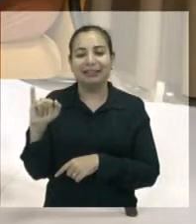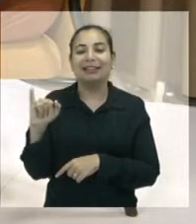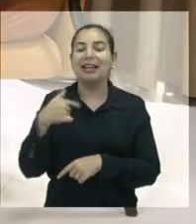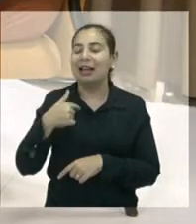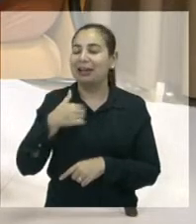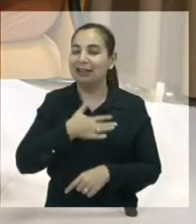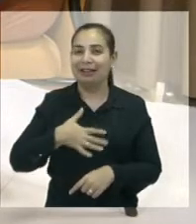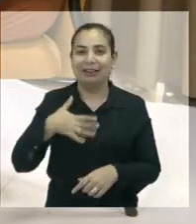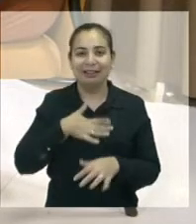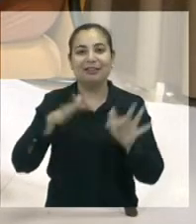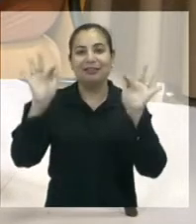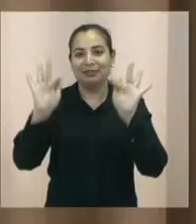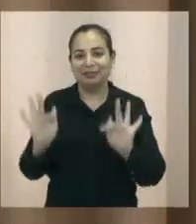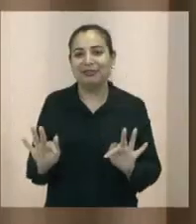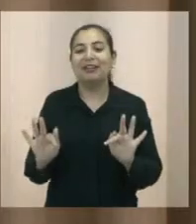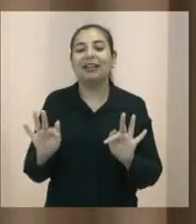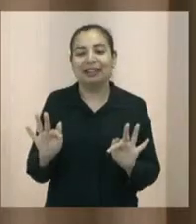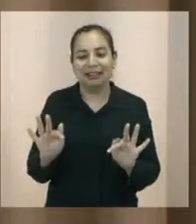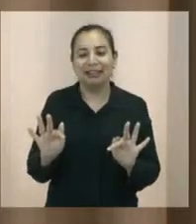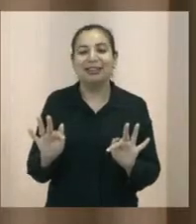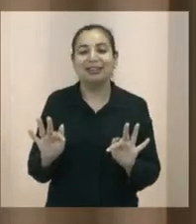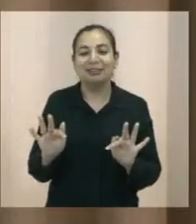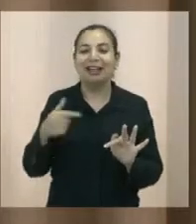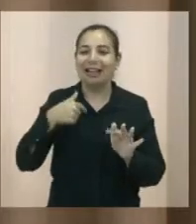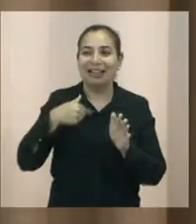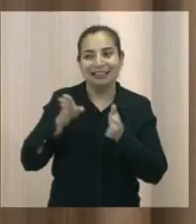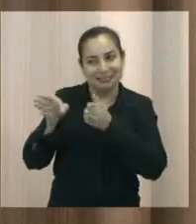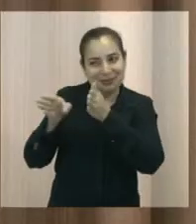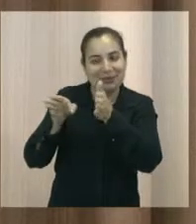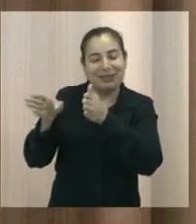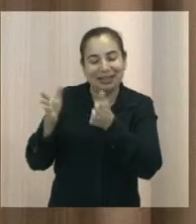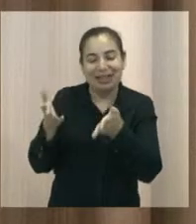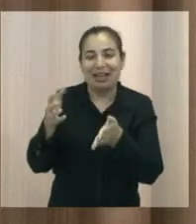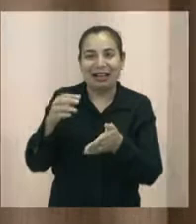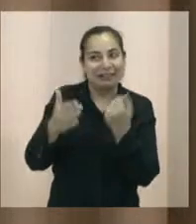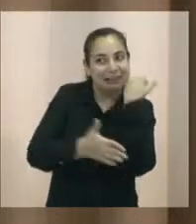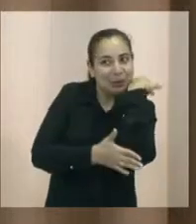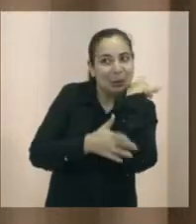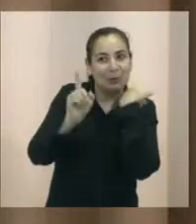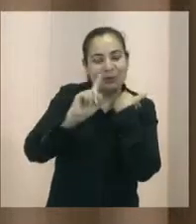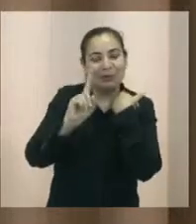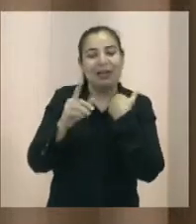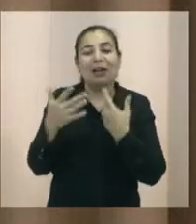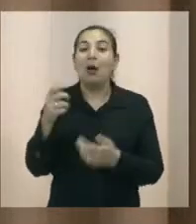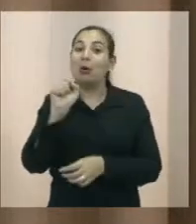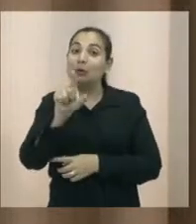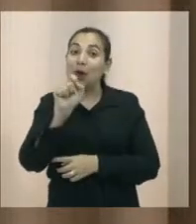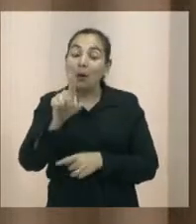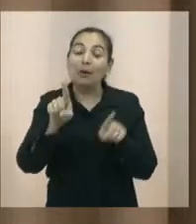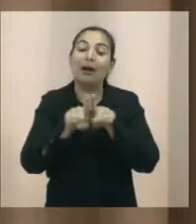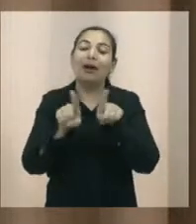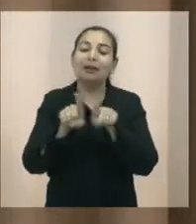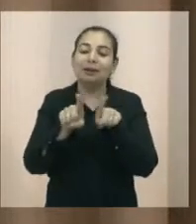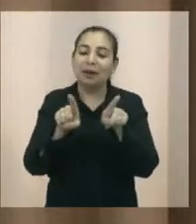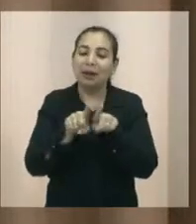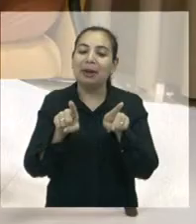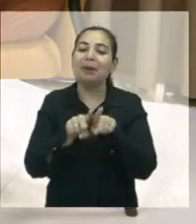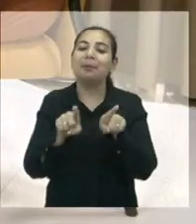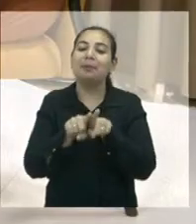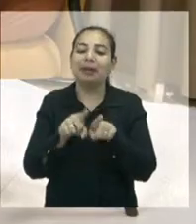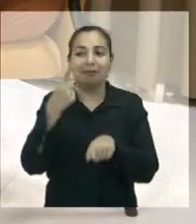né? Fico ainda mais feliz. Mas para não ter ciúmes, eu quero dizer que também, que Sobral, que é outro polo tão grande nosso em também.